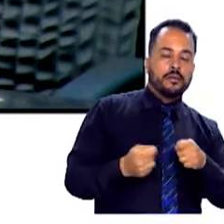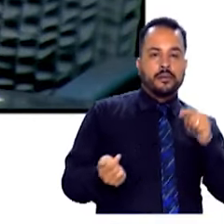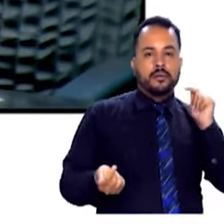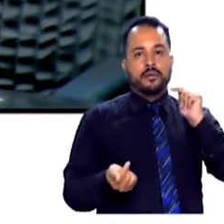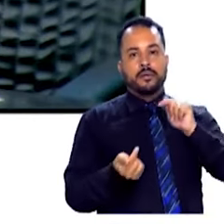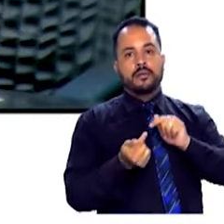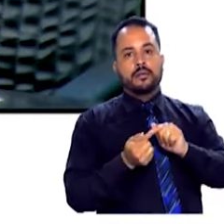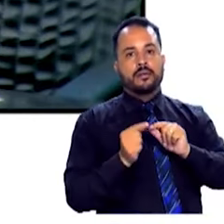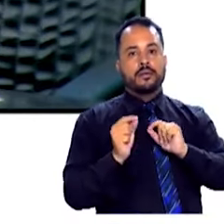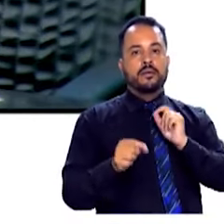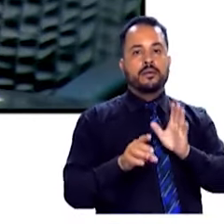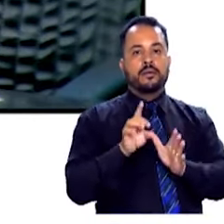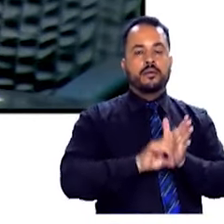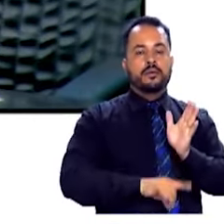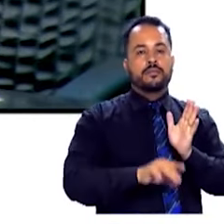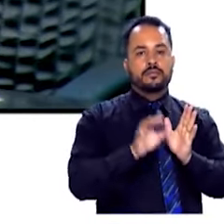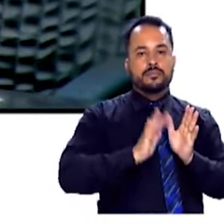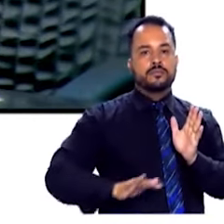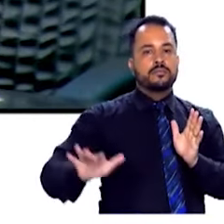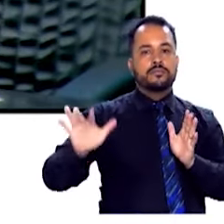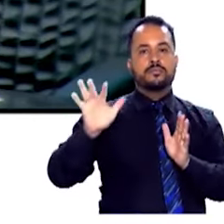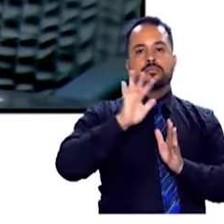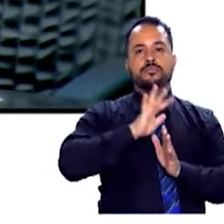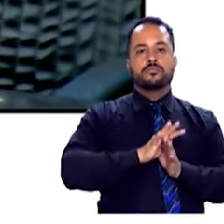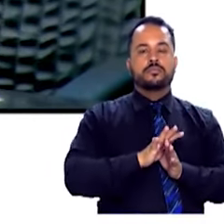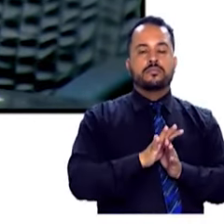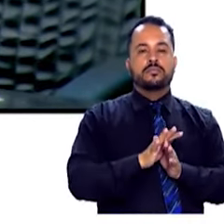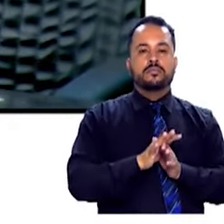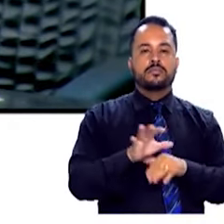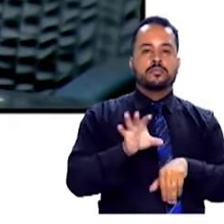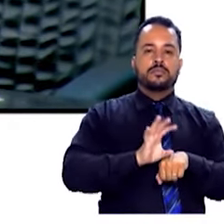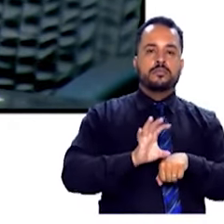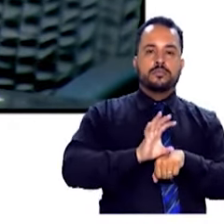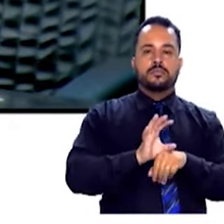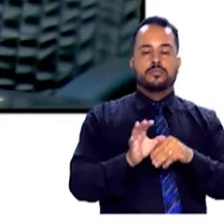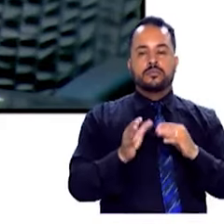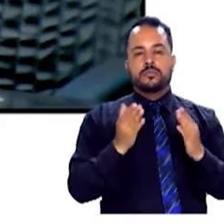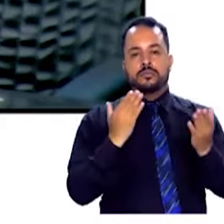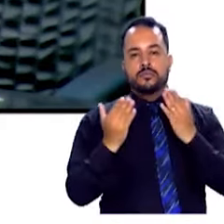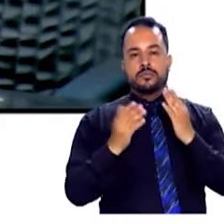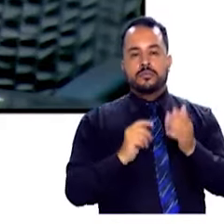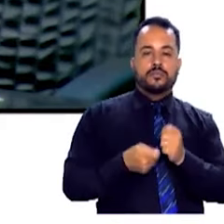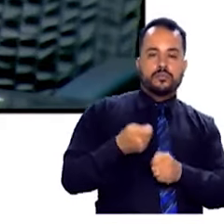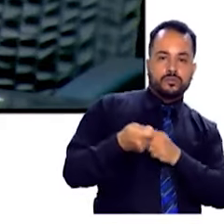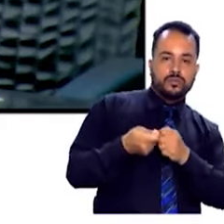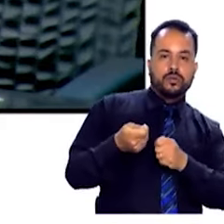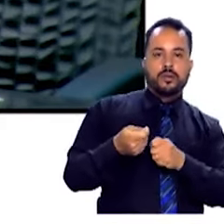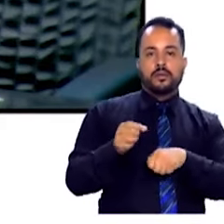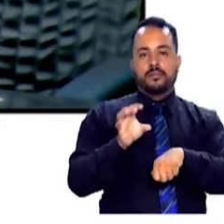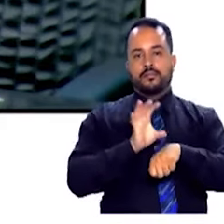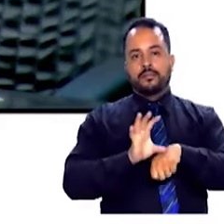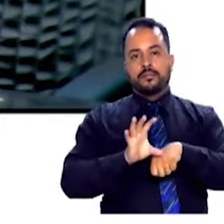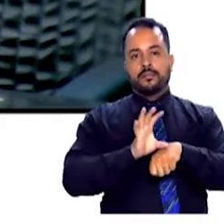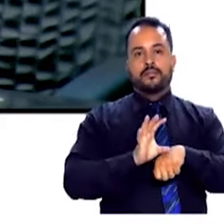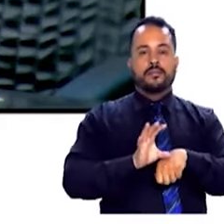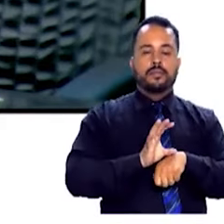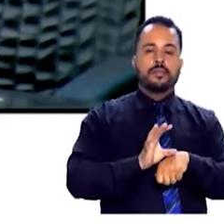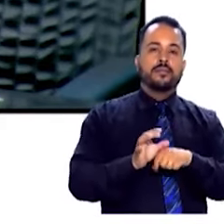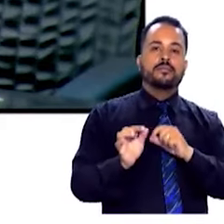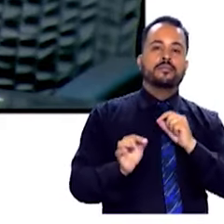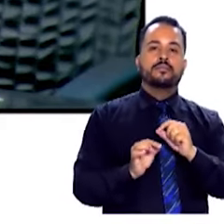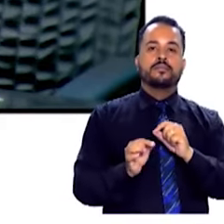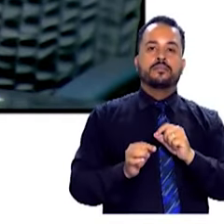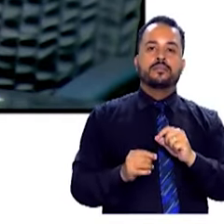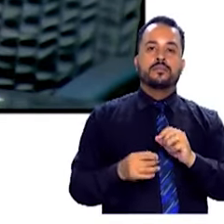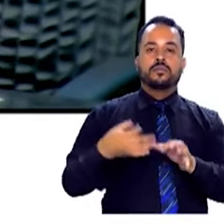do direito como um todo já o tribunal constitucional do Peru tem como parâmetro de controle da Constituição e uma das suas atribuições é julgar o recurso de